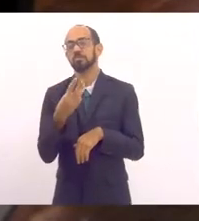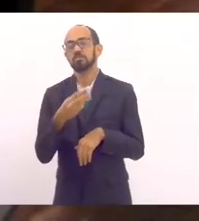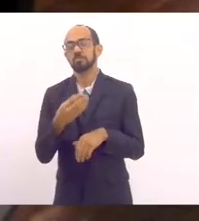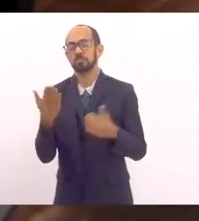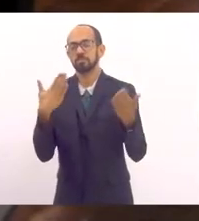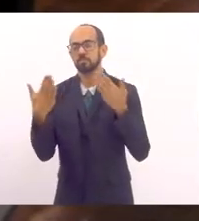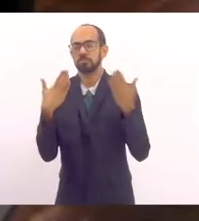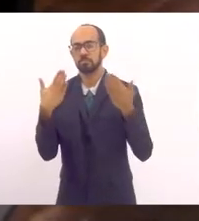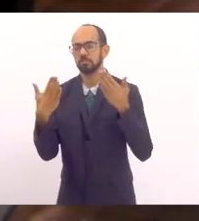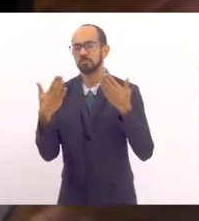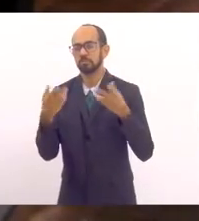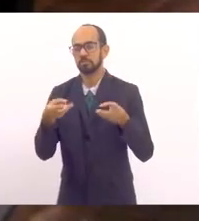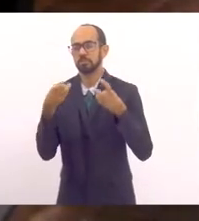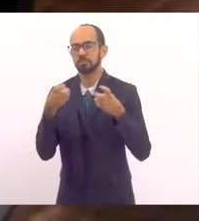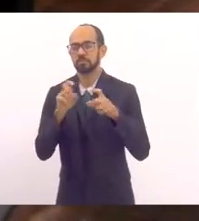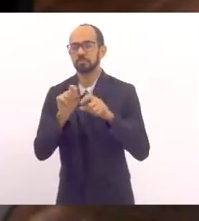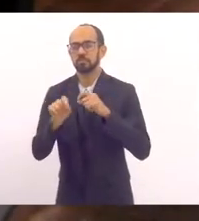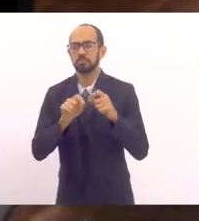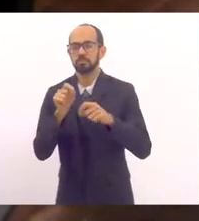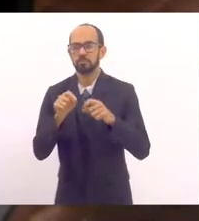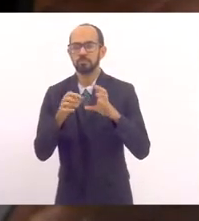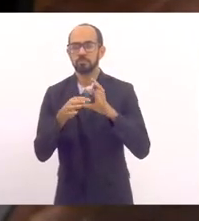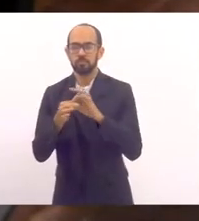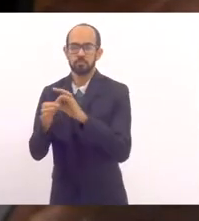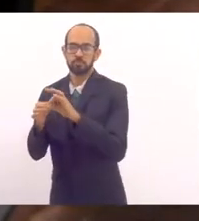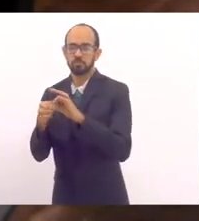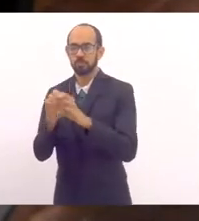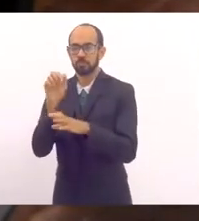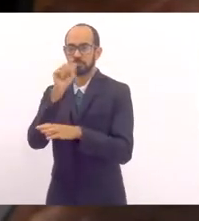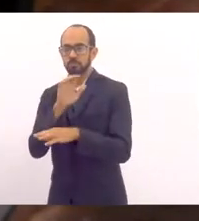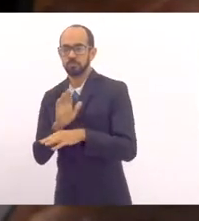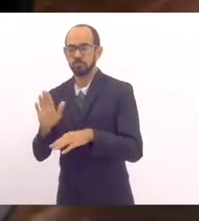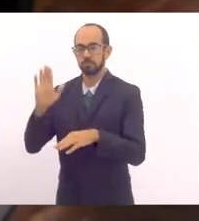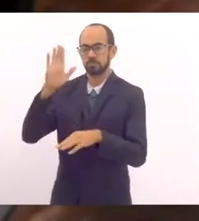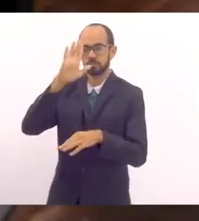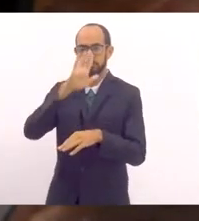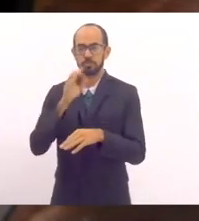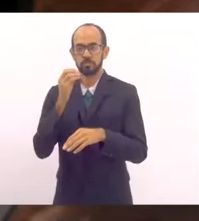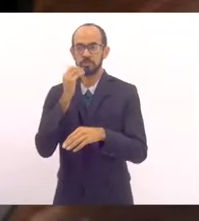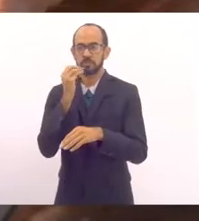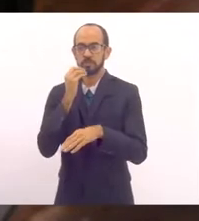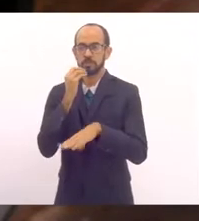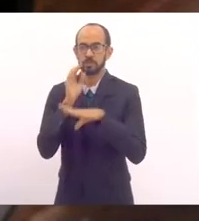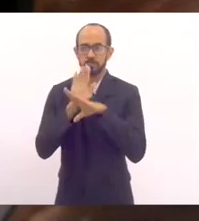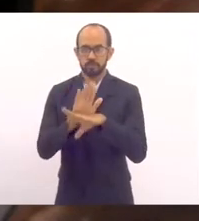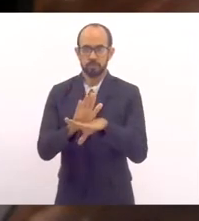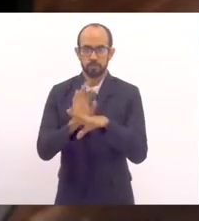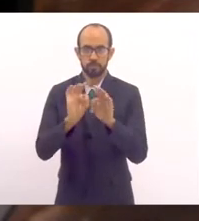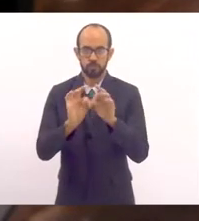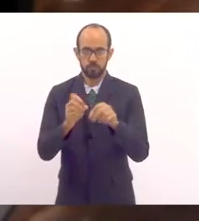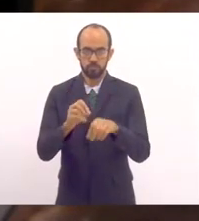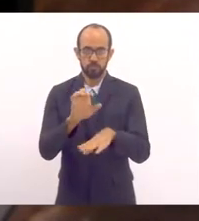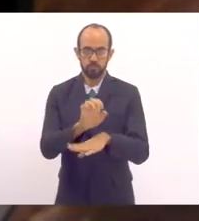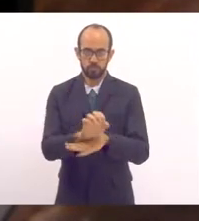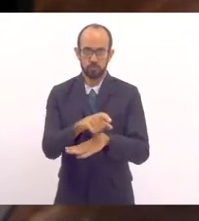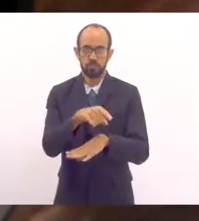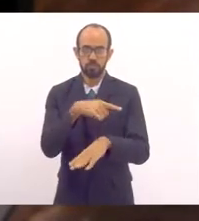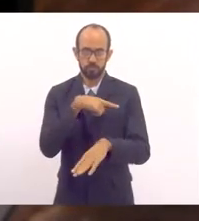a olhar, ver o quê? Existe um cenário nacional que poderia estar ajudando todos os estados que são